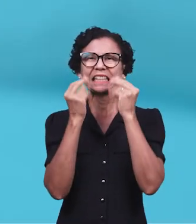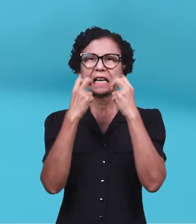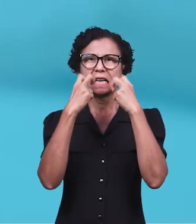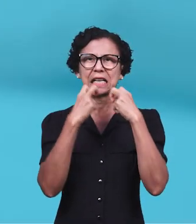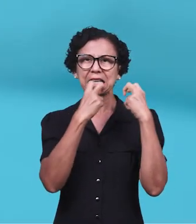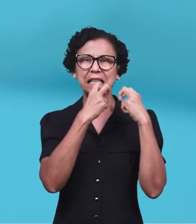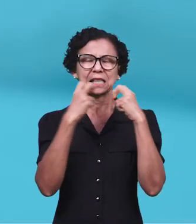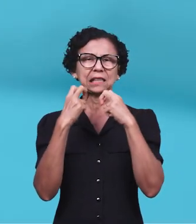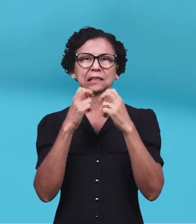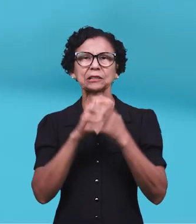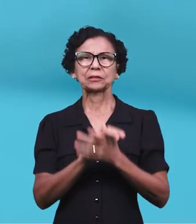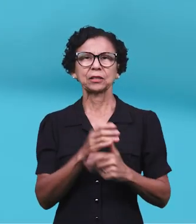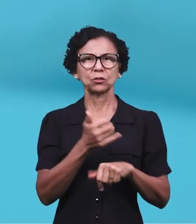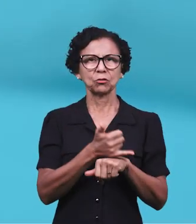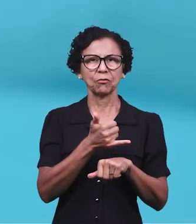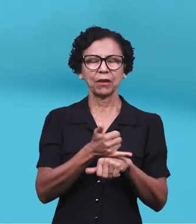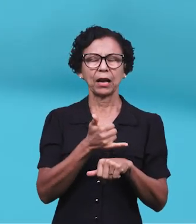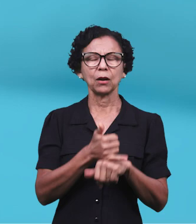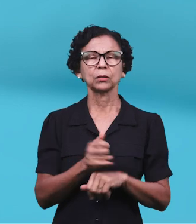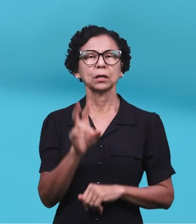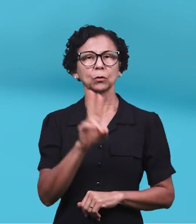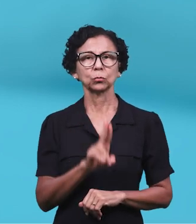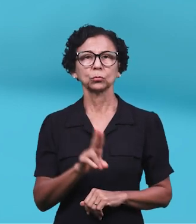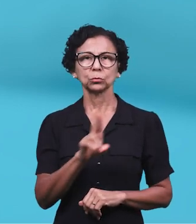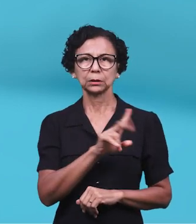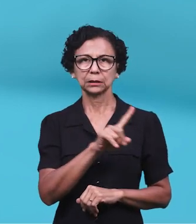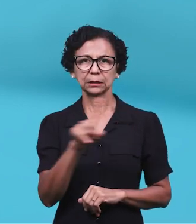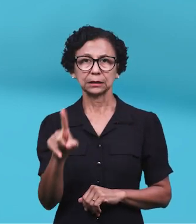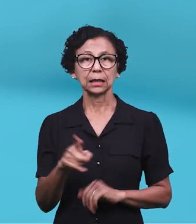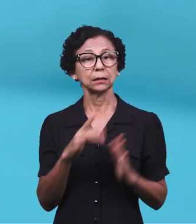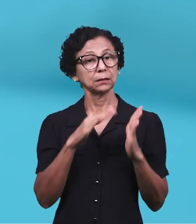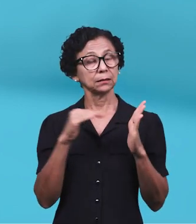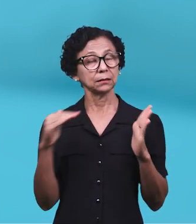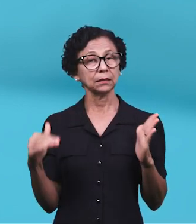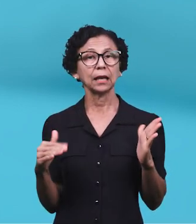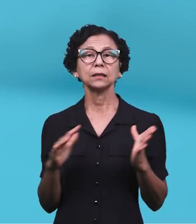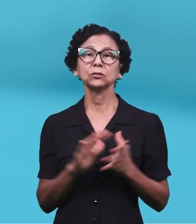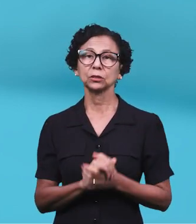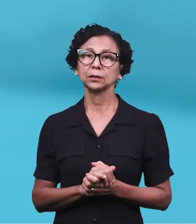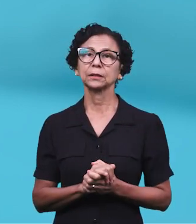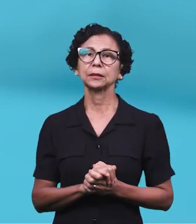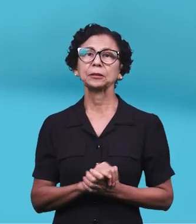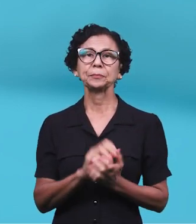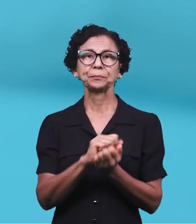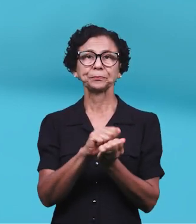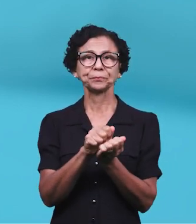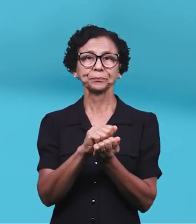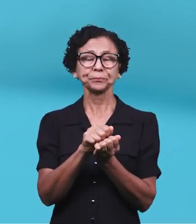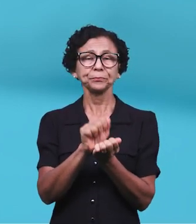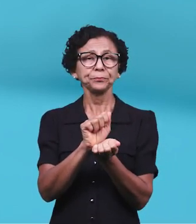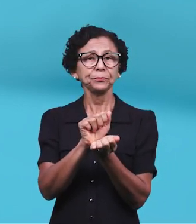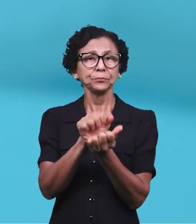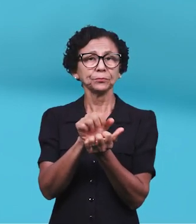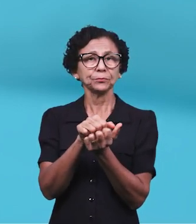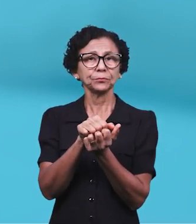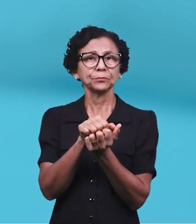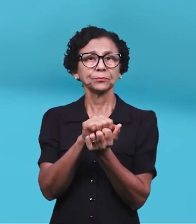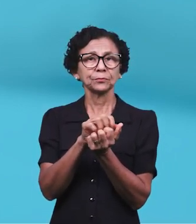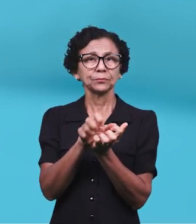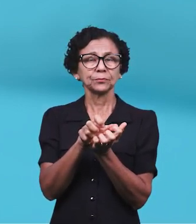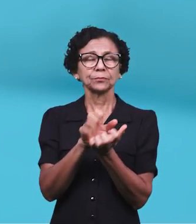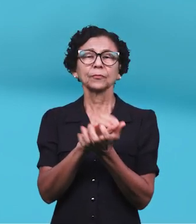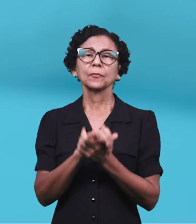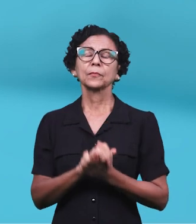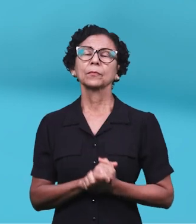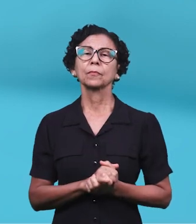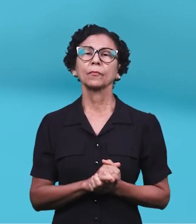que muitos que estão nos assistindo fazem uso do aparelho. Você já está tratando da sua estética dental fazendo uso